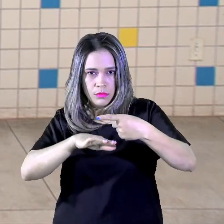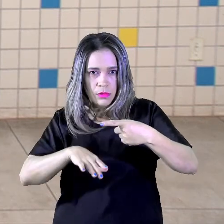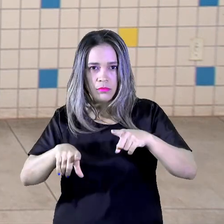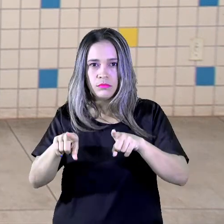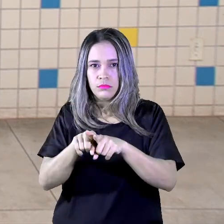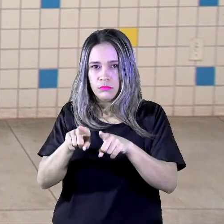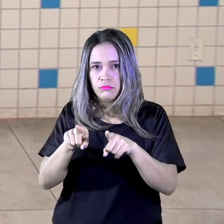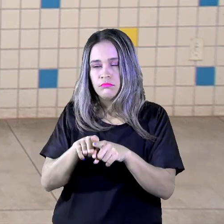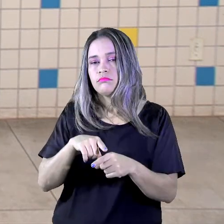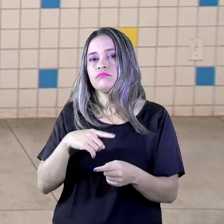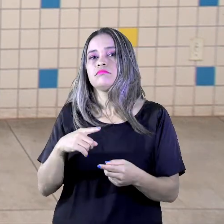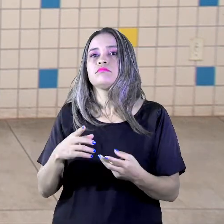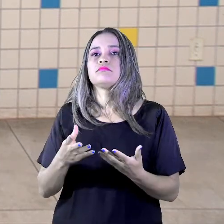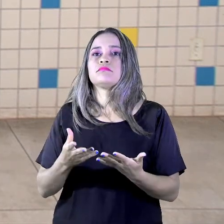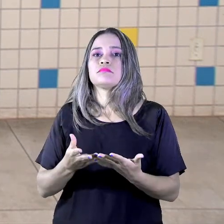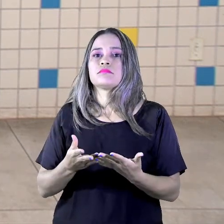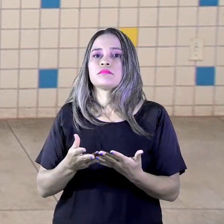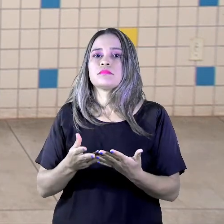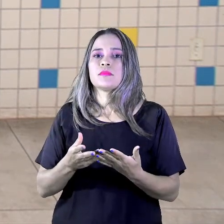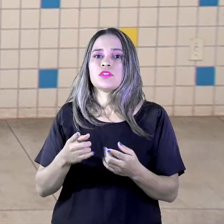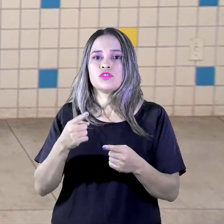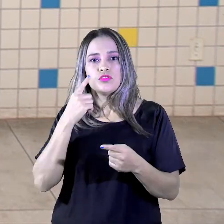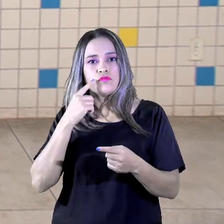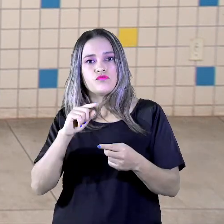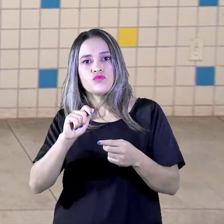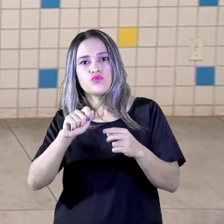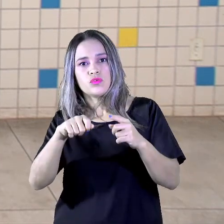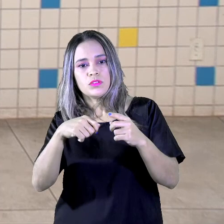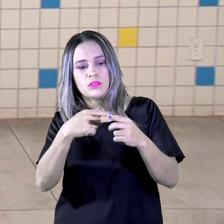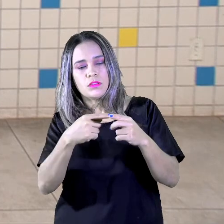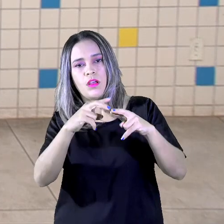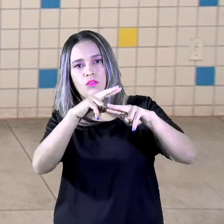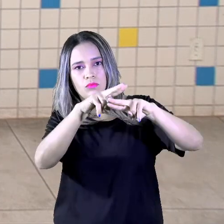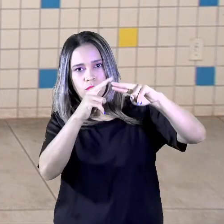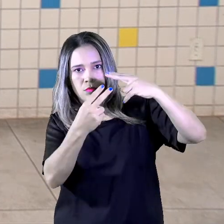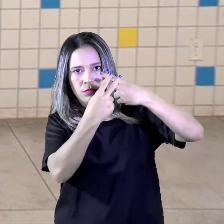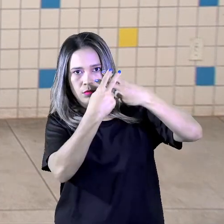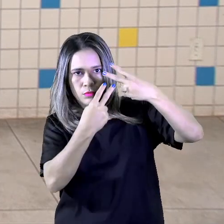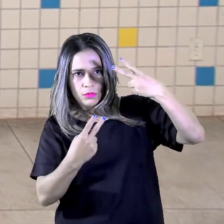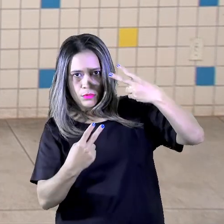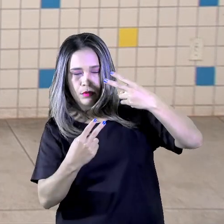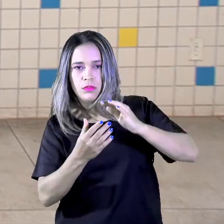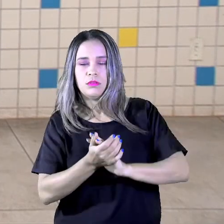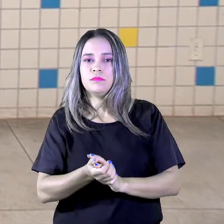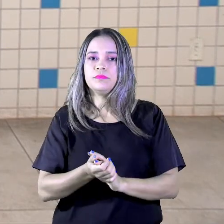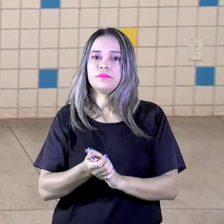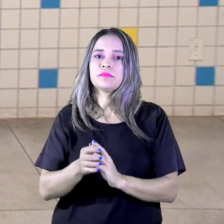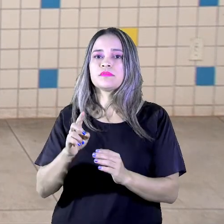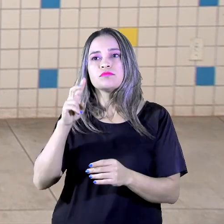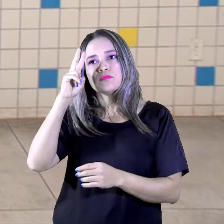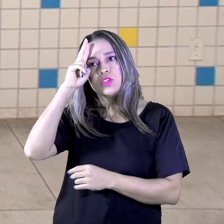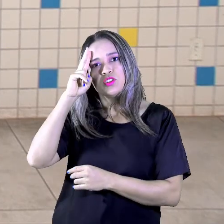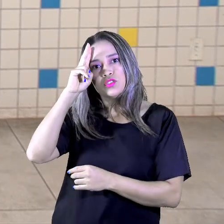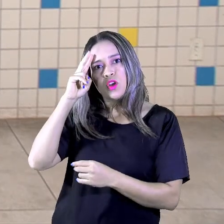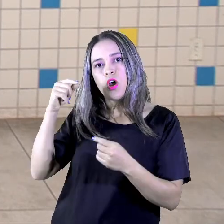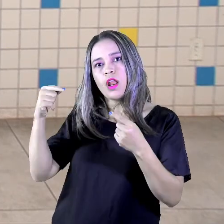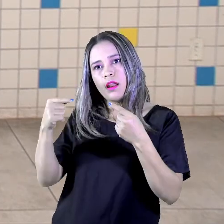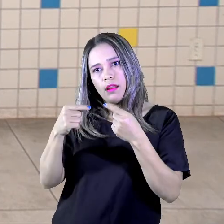vimos o sinal de desigualdade, lembramos e demos uma historinha para esse sinal